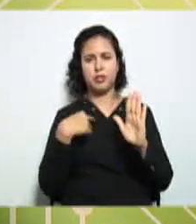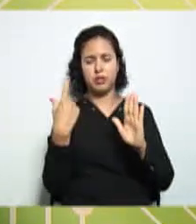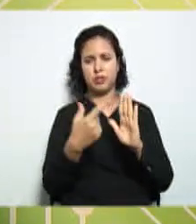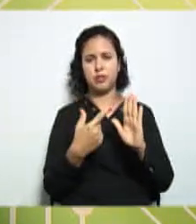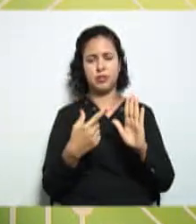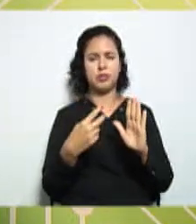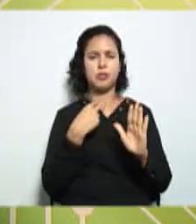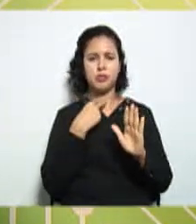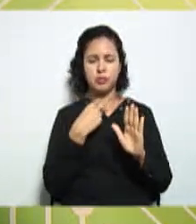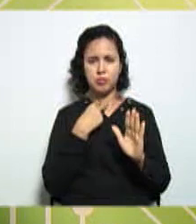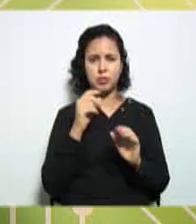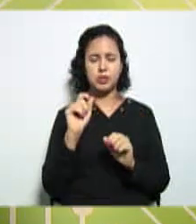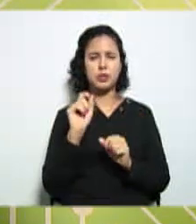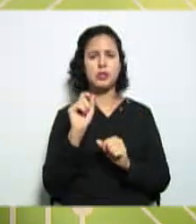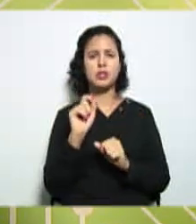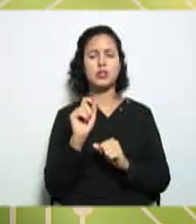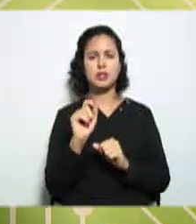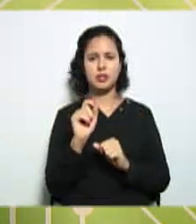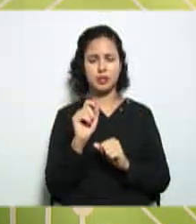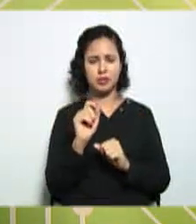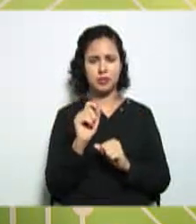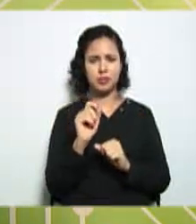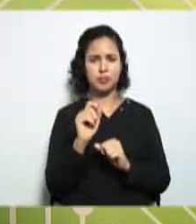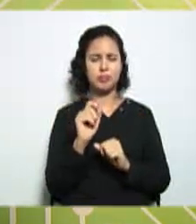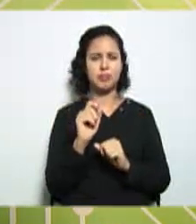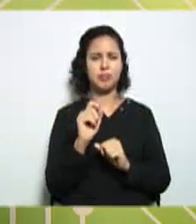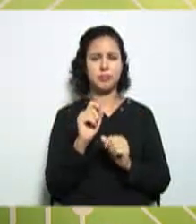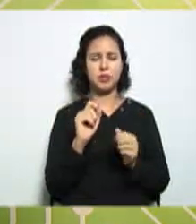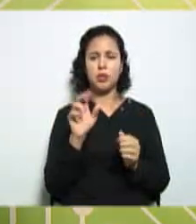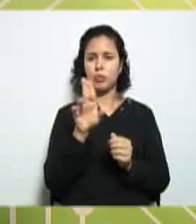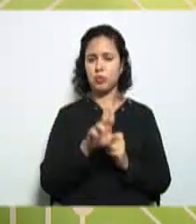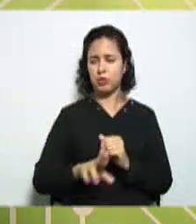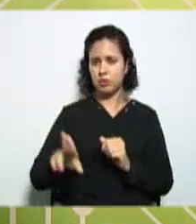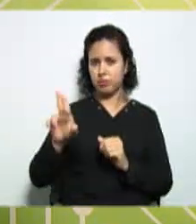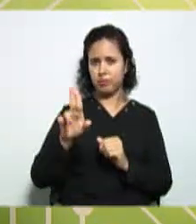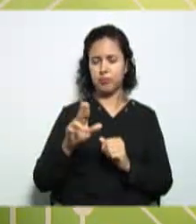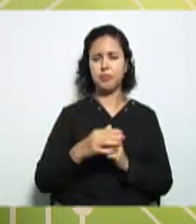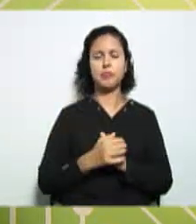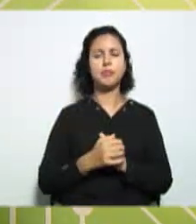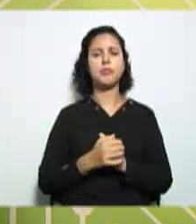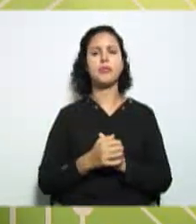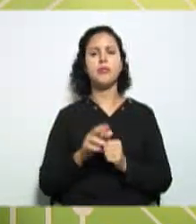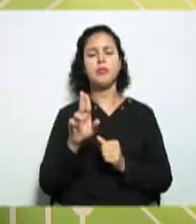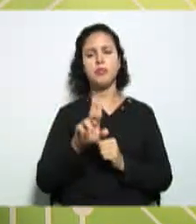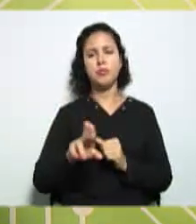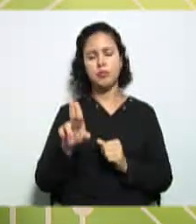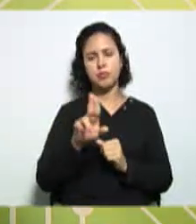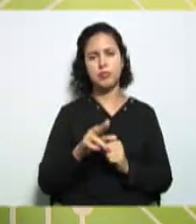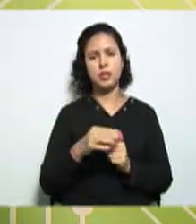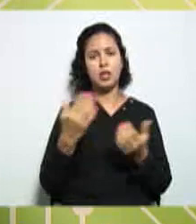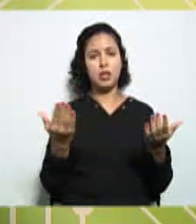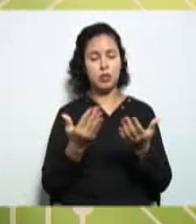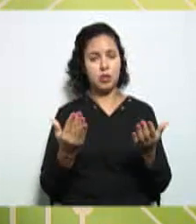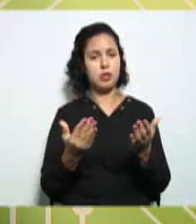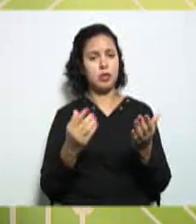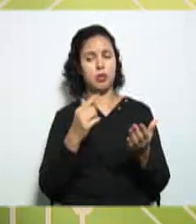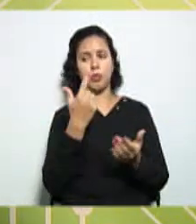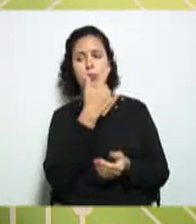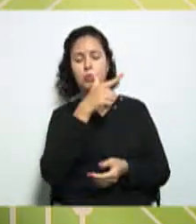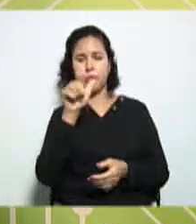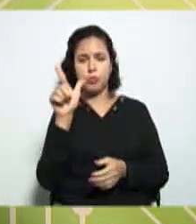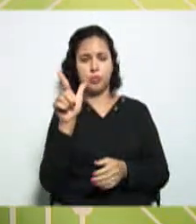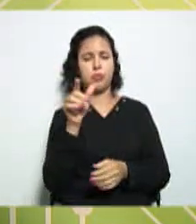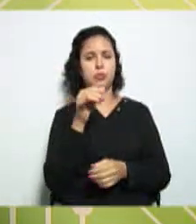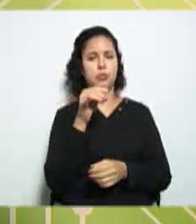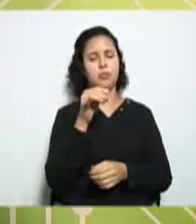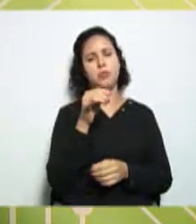não podemos, nunca, jamais, em tempo algum, utilizar. Agora, a gente vai mostrar para você qual é o